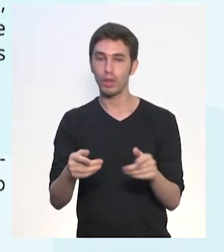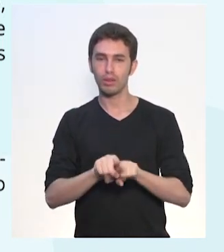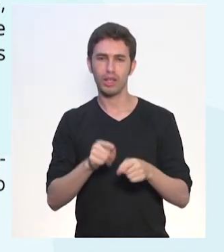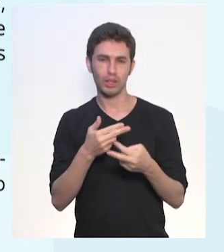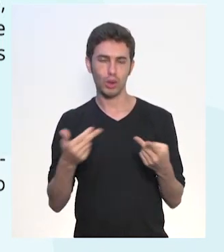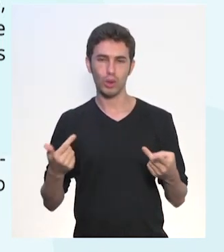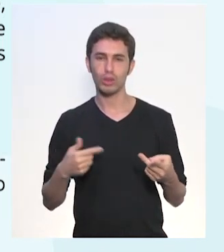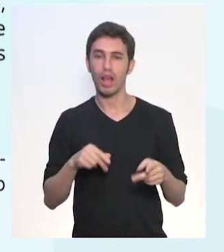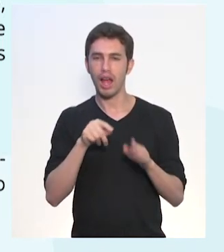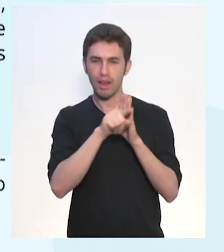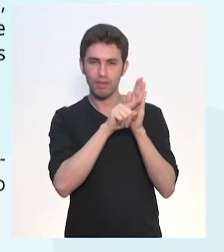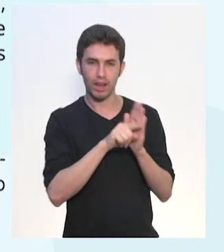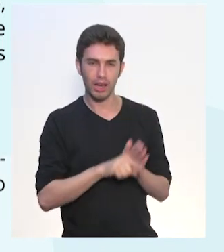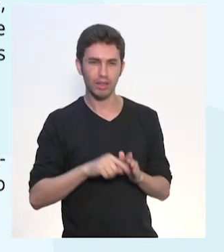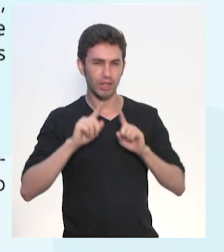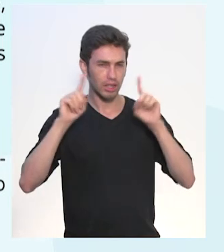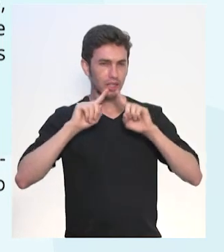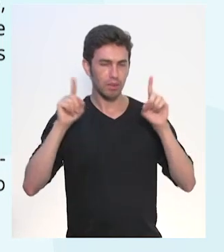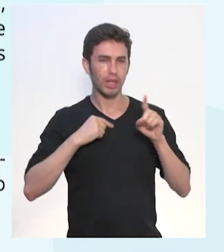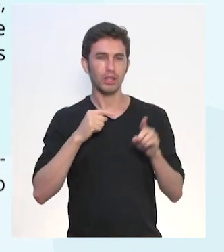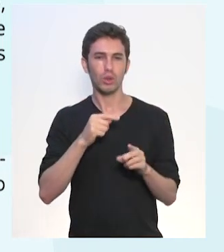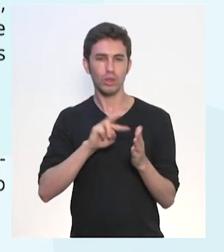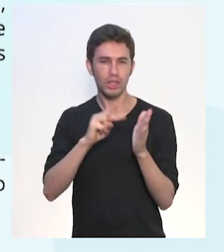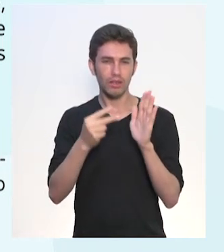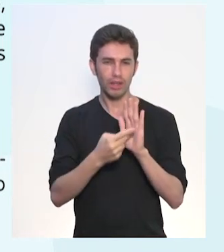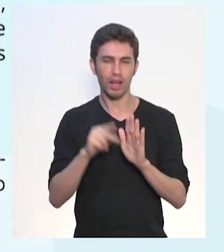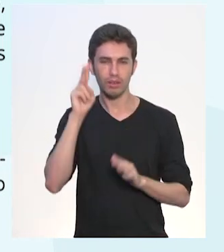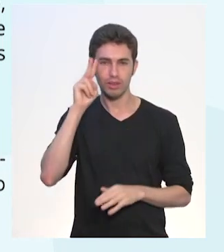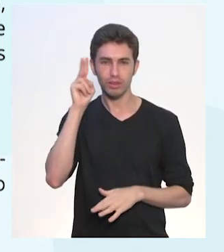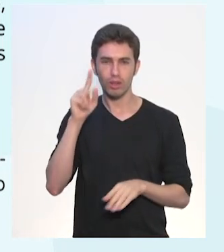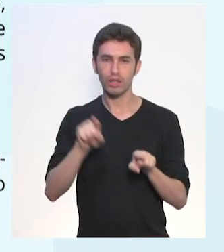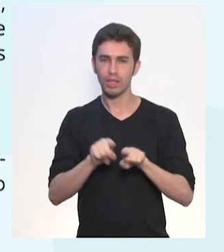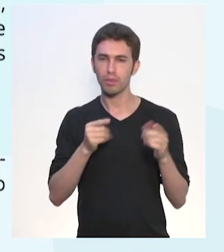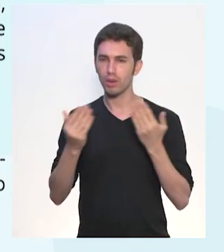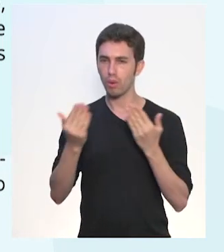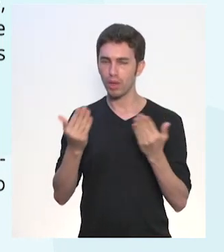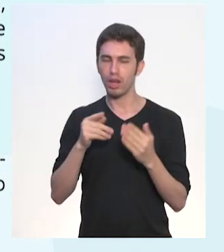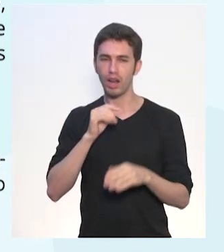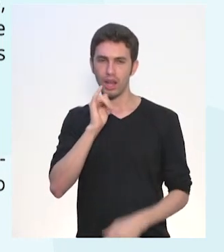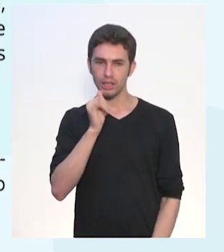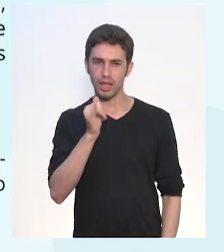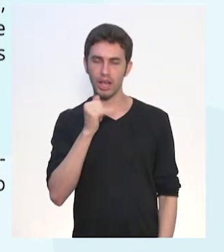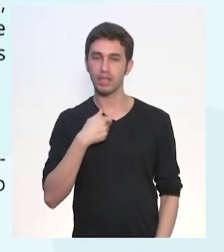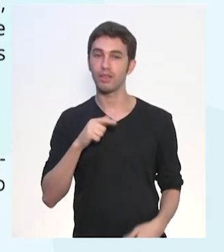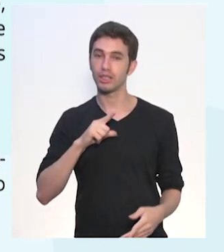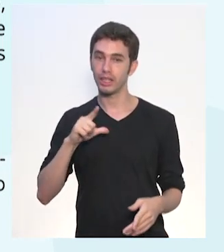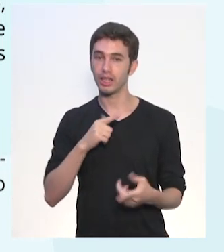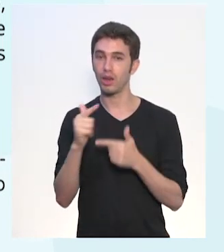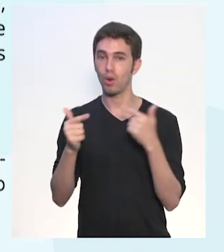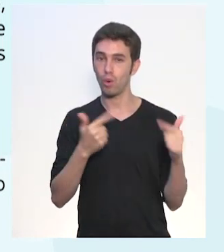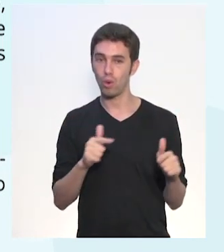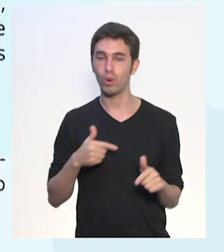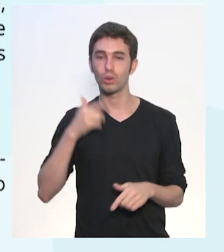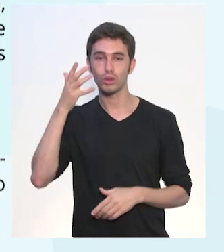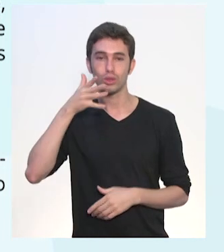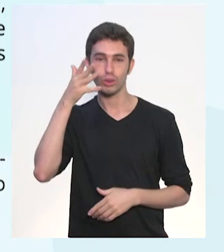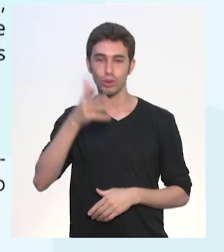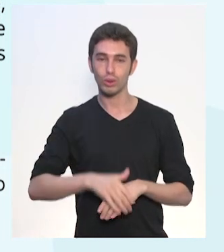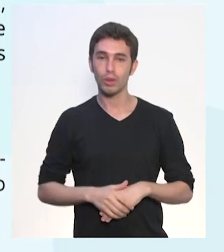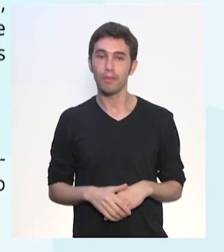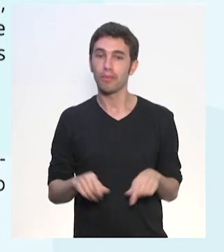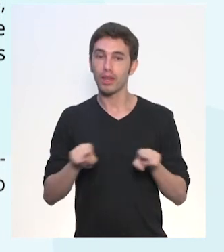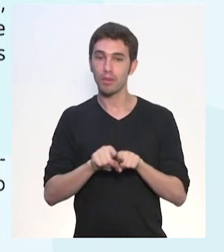seus significados históricos e comparando-as às narrativas que contemplem outros agentes e discursos. A